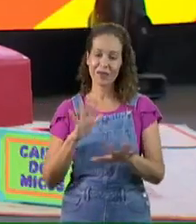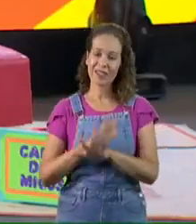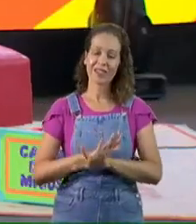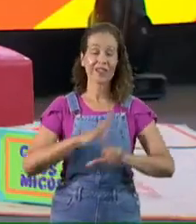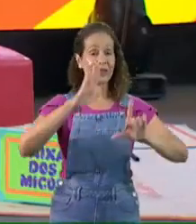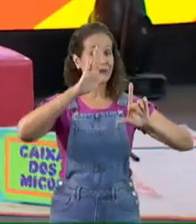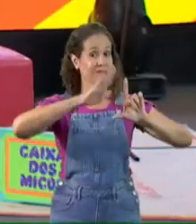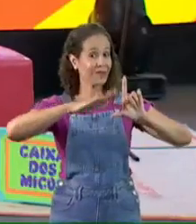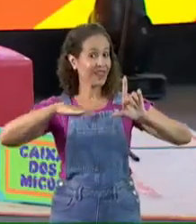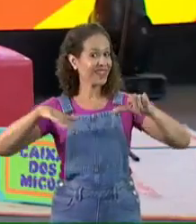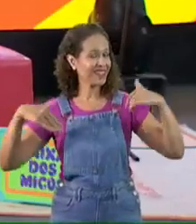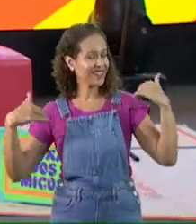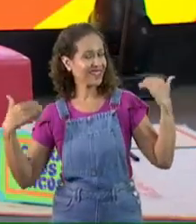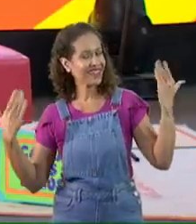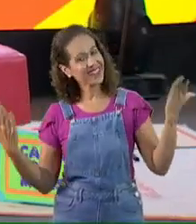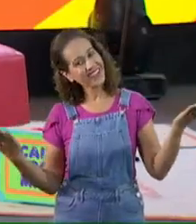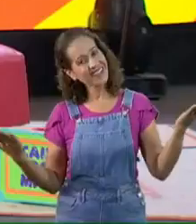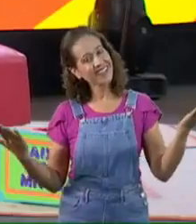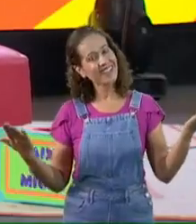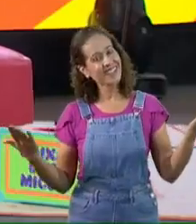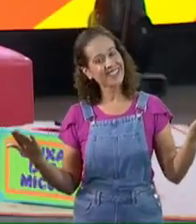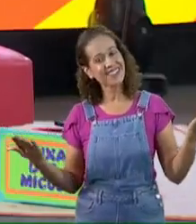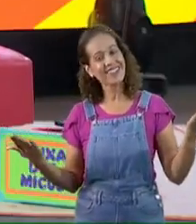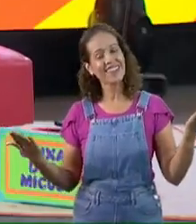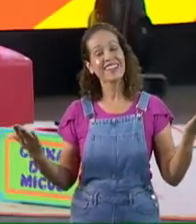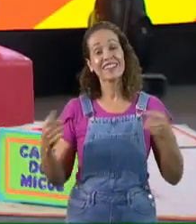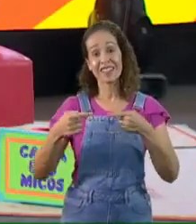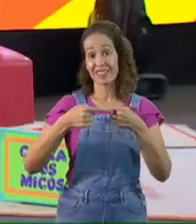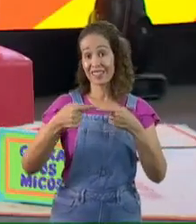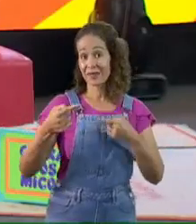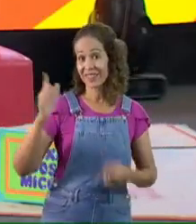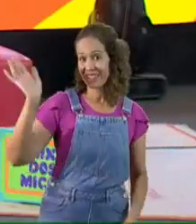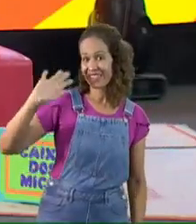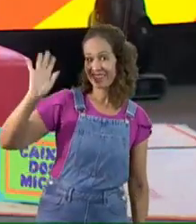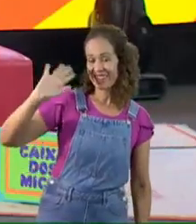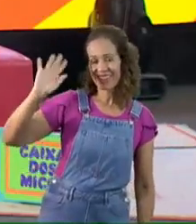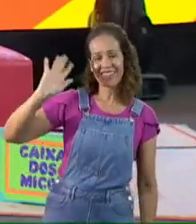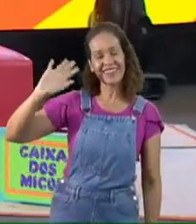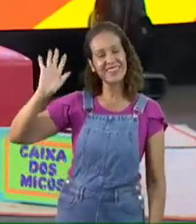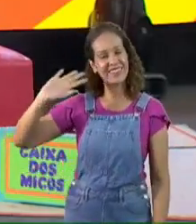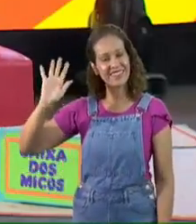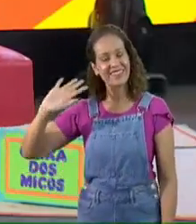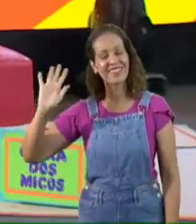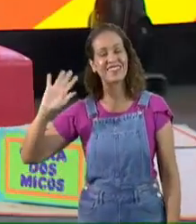nosso Play Kids. Até semana que vem. Tchau.